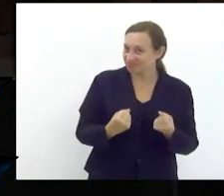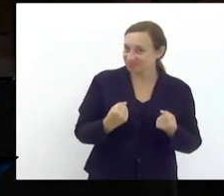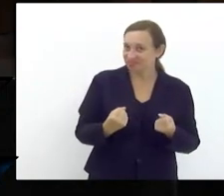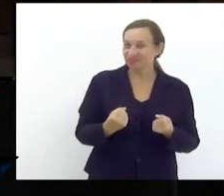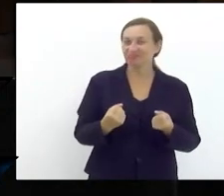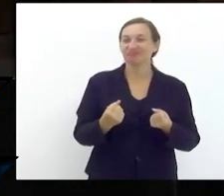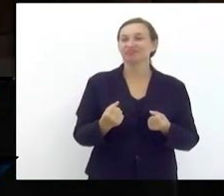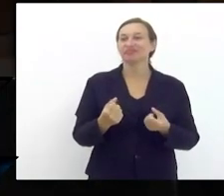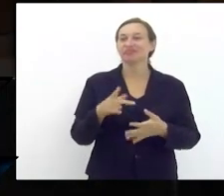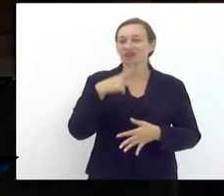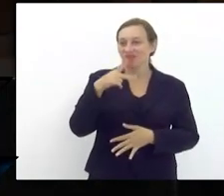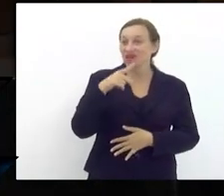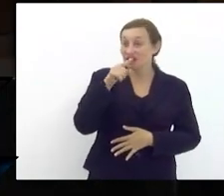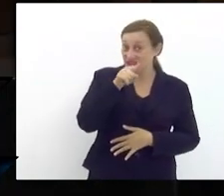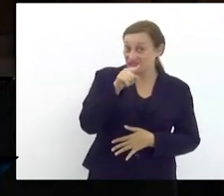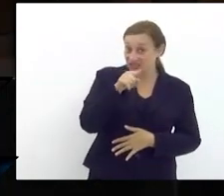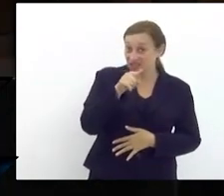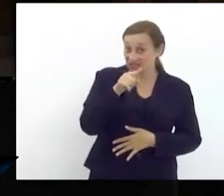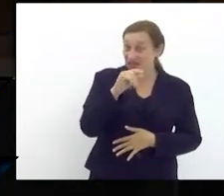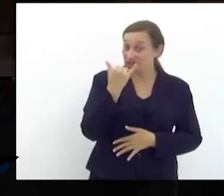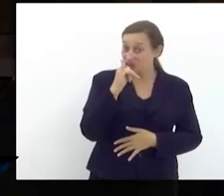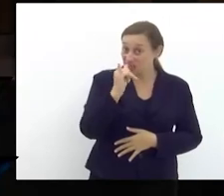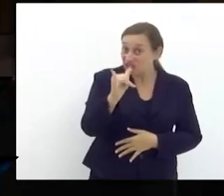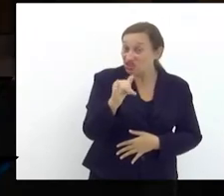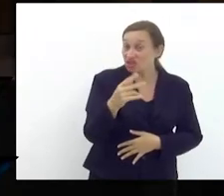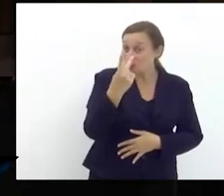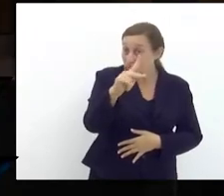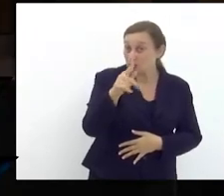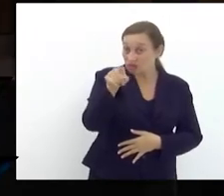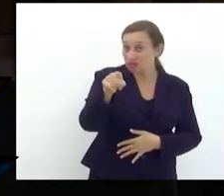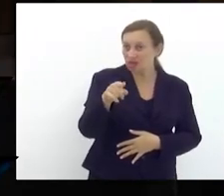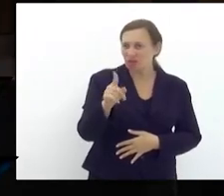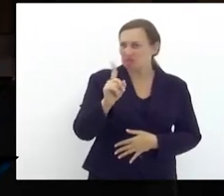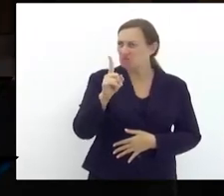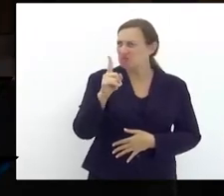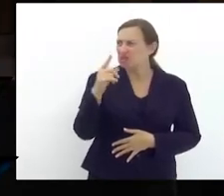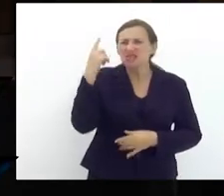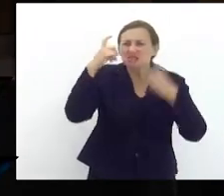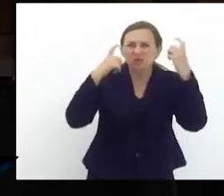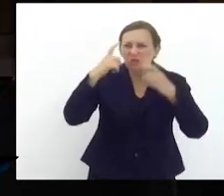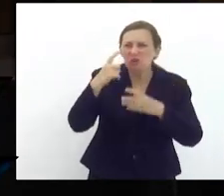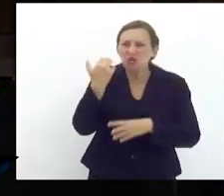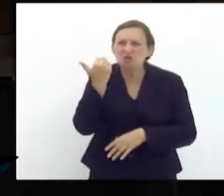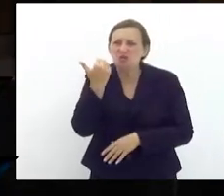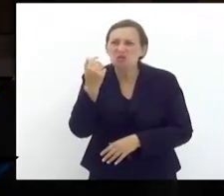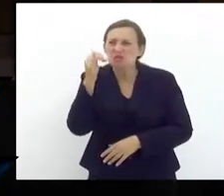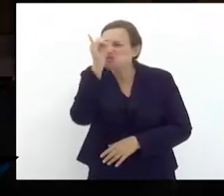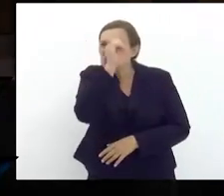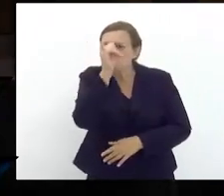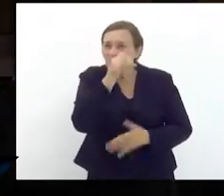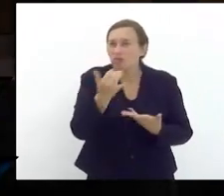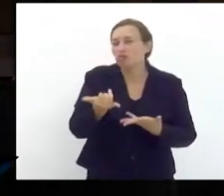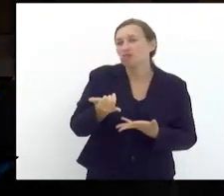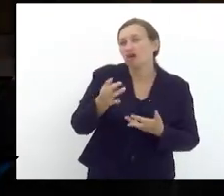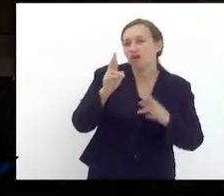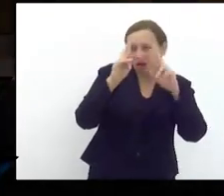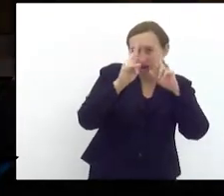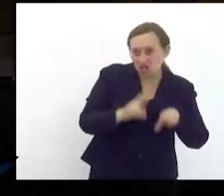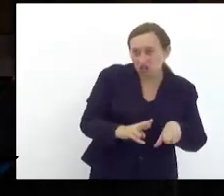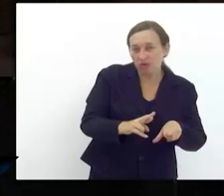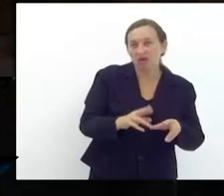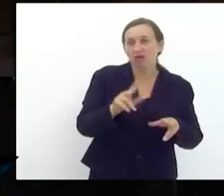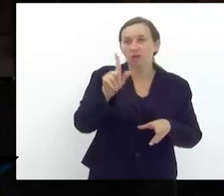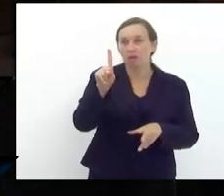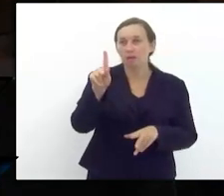falar que isso aqui é teu combustível você isso aqui não liga para meia dúzia de babaca com todo respeito aqui meia dúzia de pau no